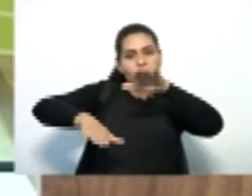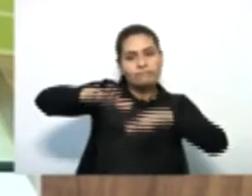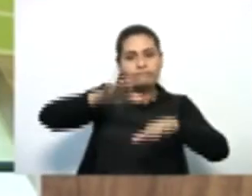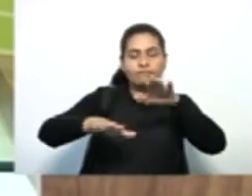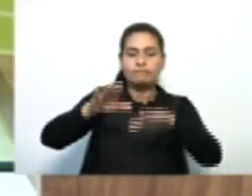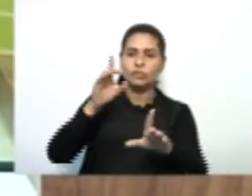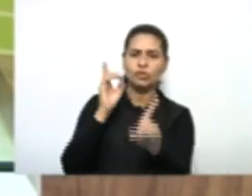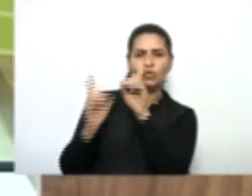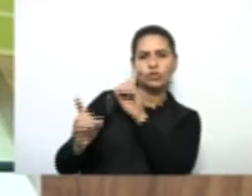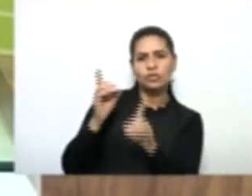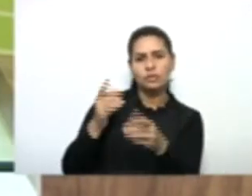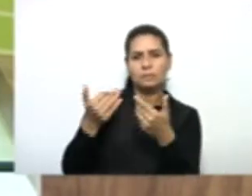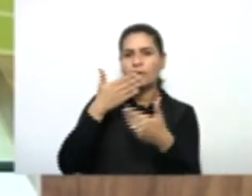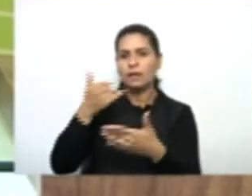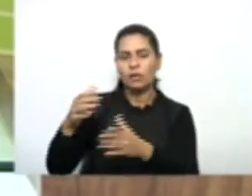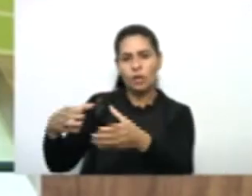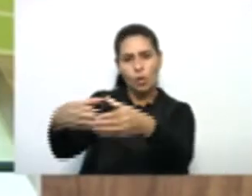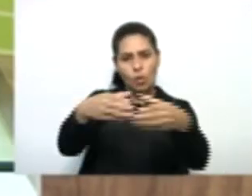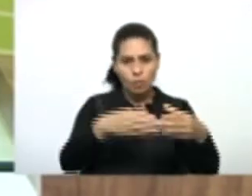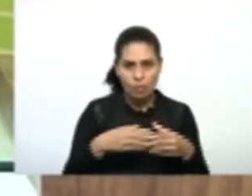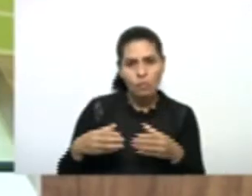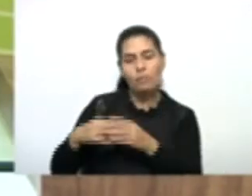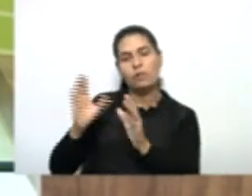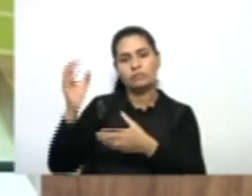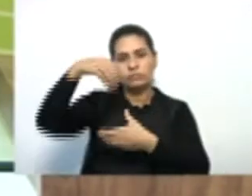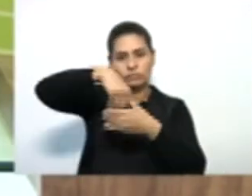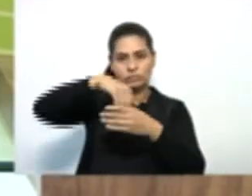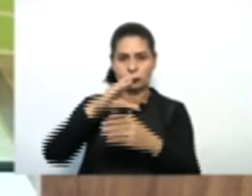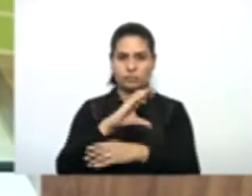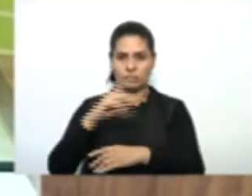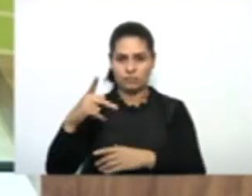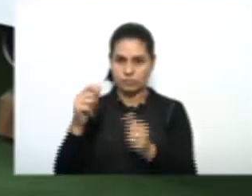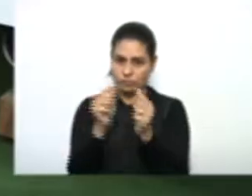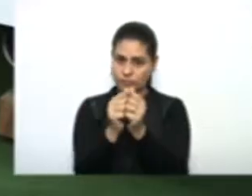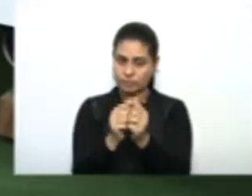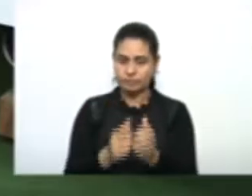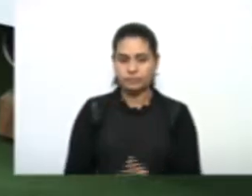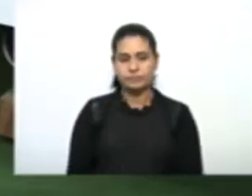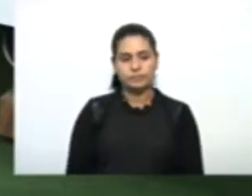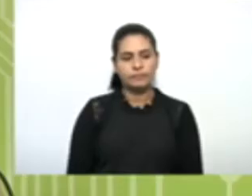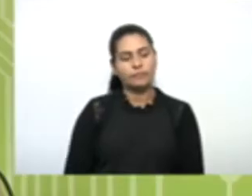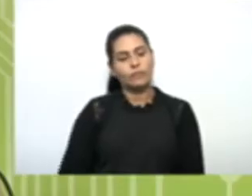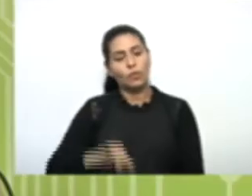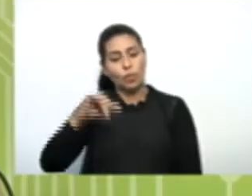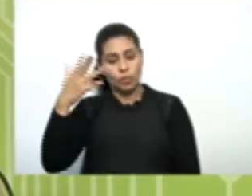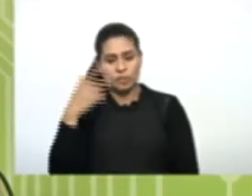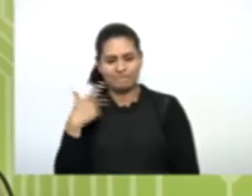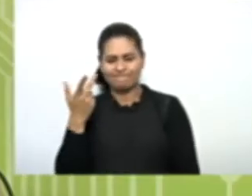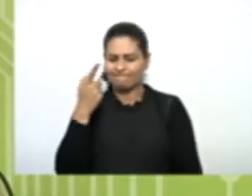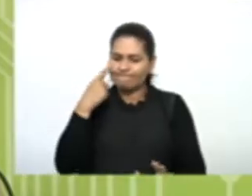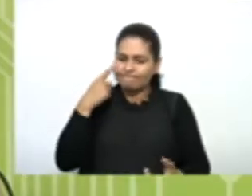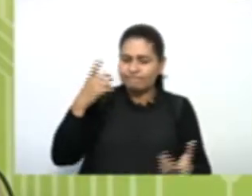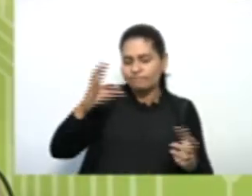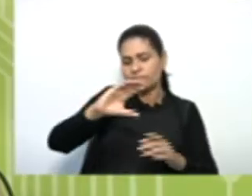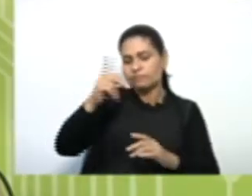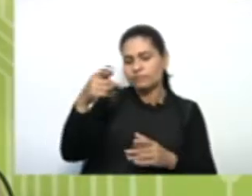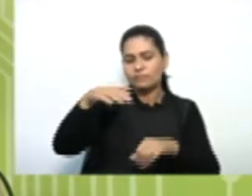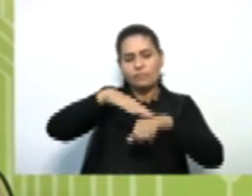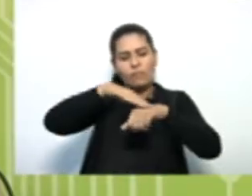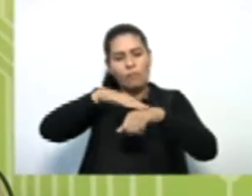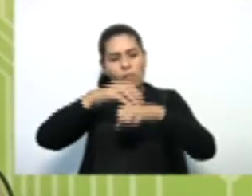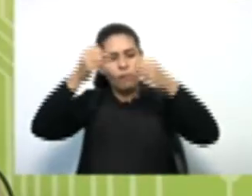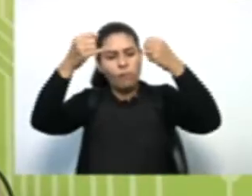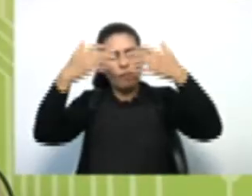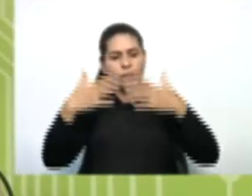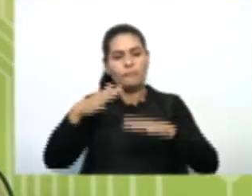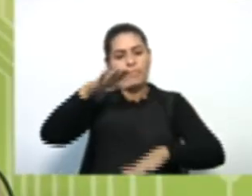uma dinâmica melhor na comunidade em que a cooperativa está inserida. Exatamente. Quando a gente procura conversar sobre as cooperativas, a gente está